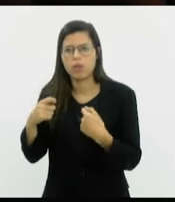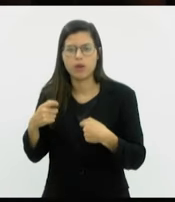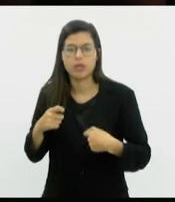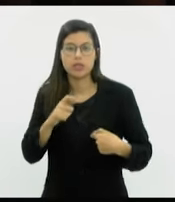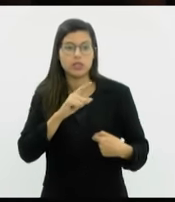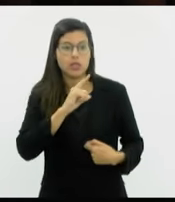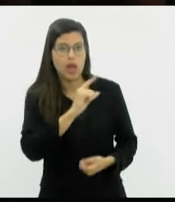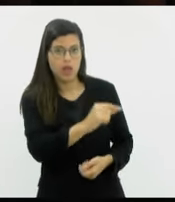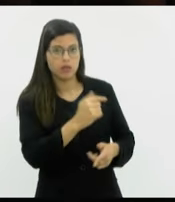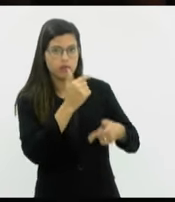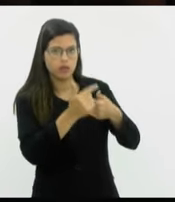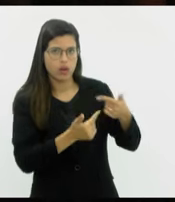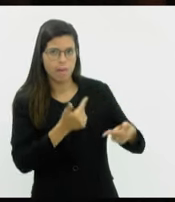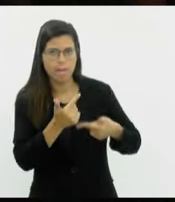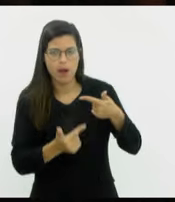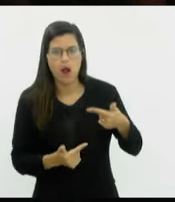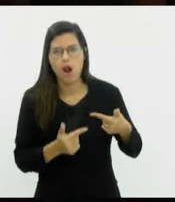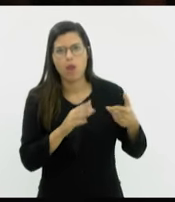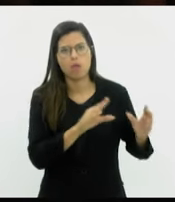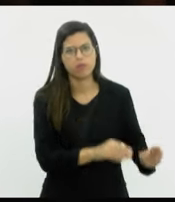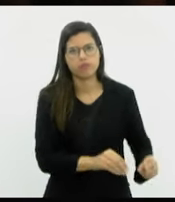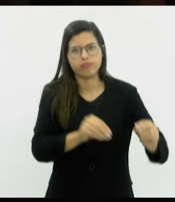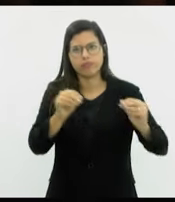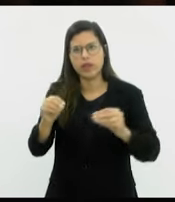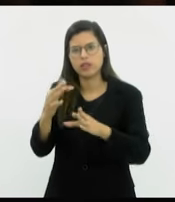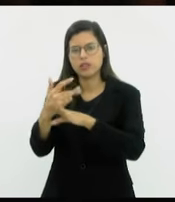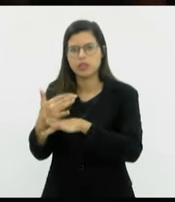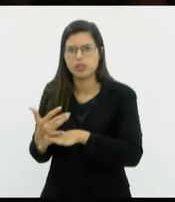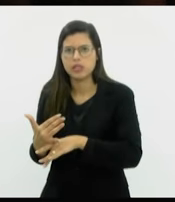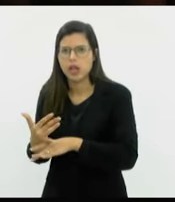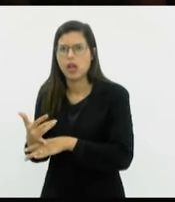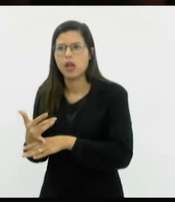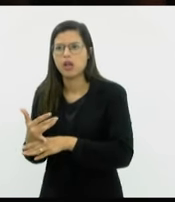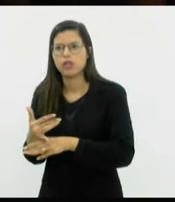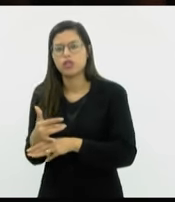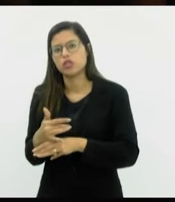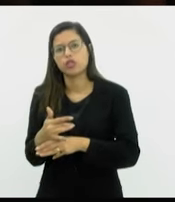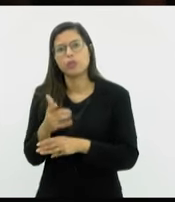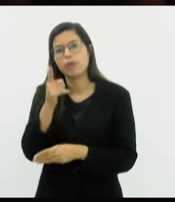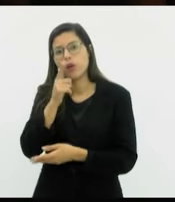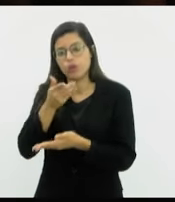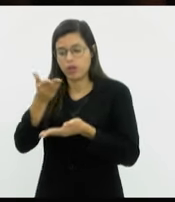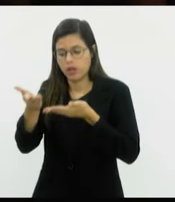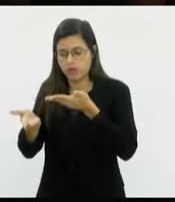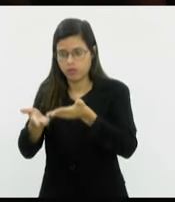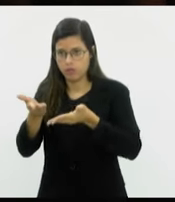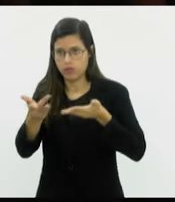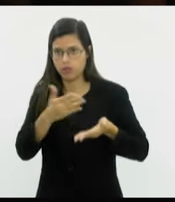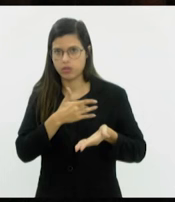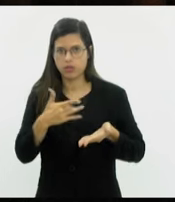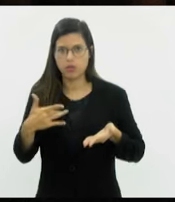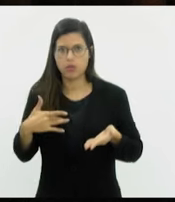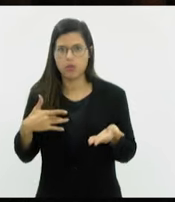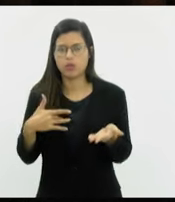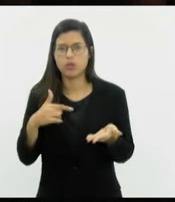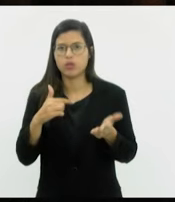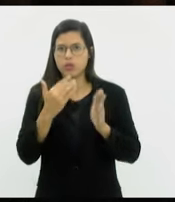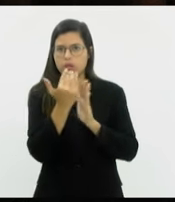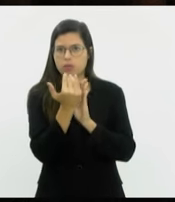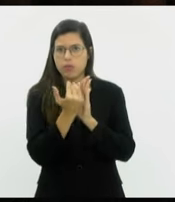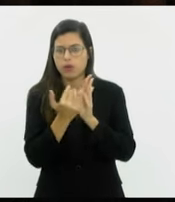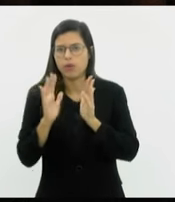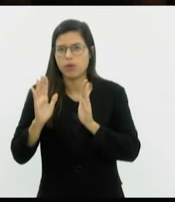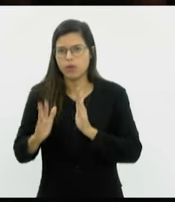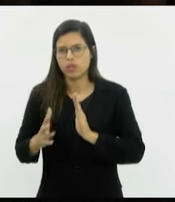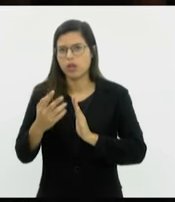trabalho, sair do seu distrito, sair da sua comunidade, para que tenha um atendimento de saúde. Esse programa lá já tem